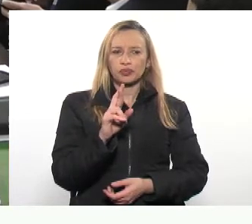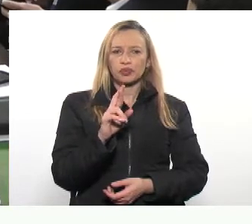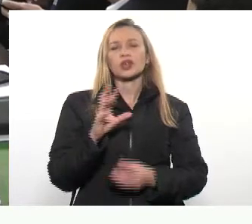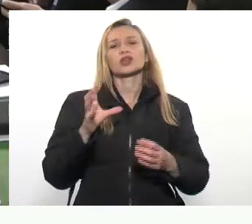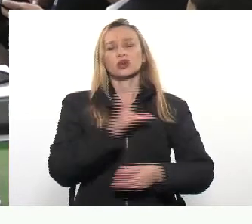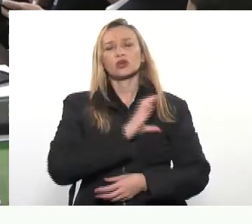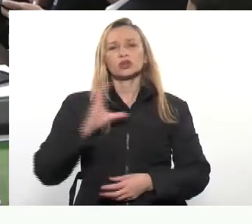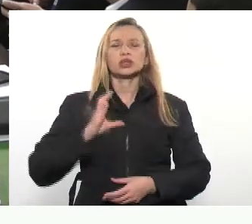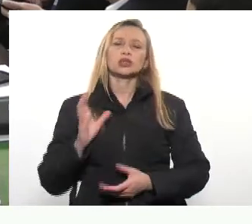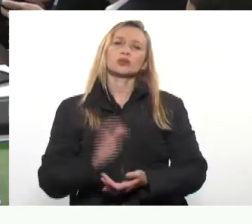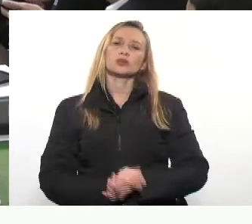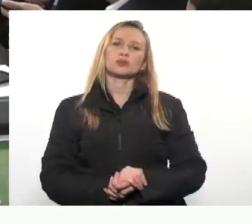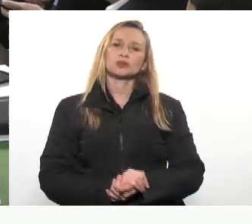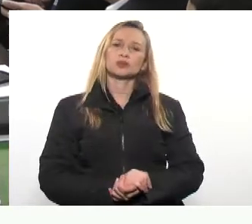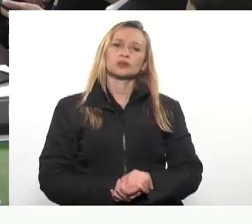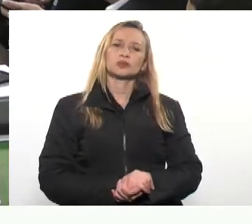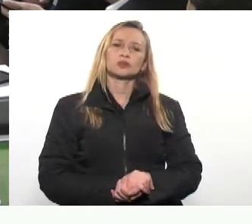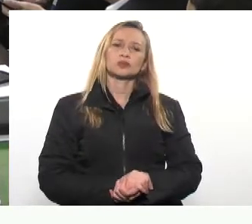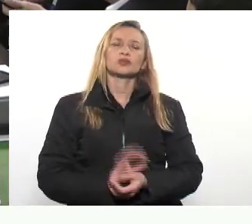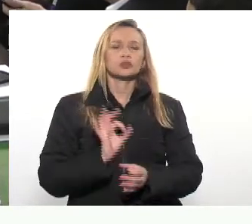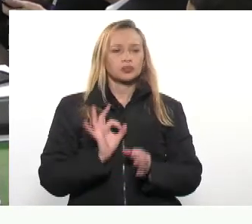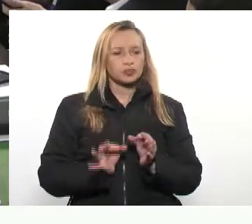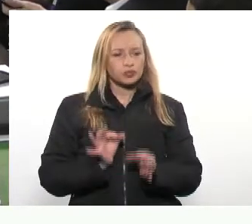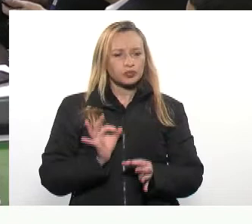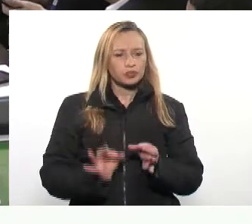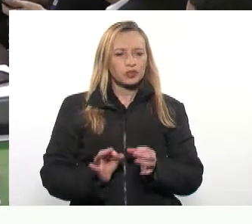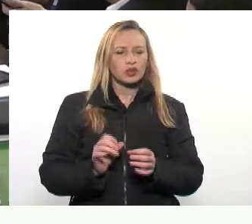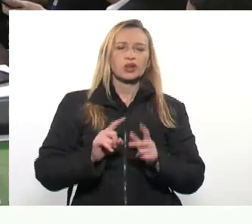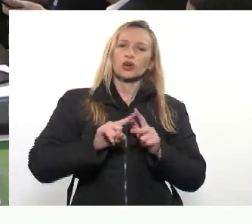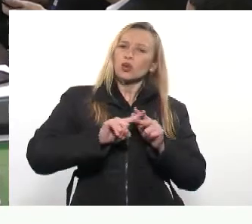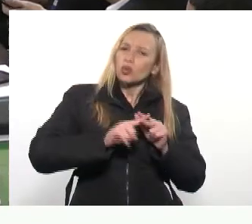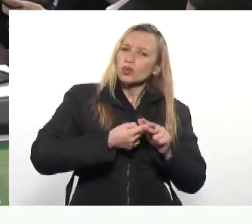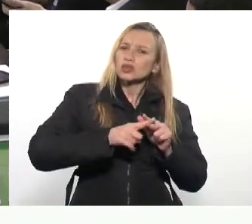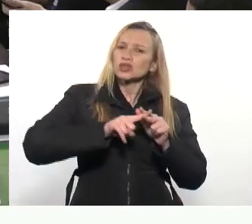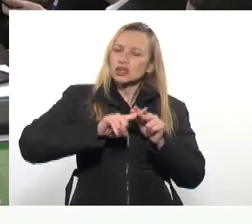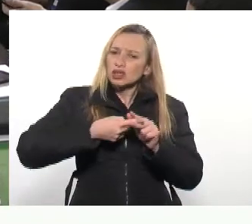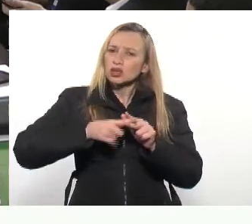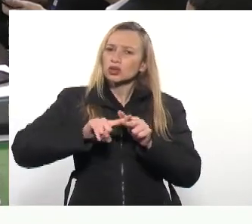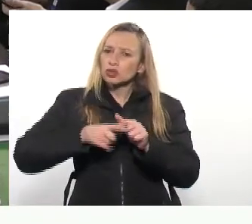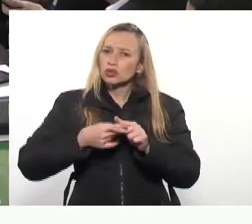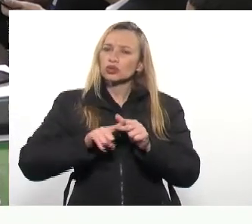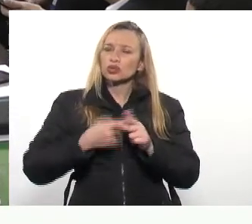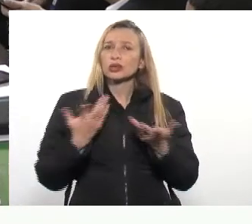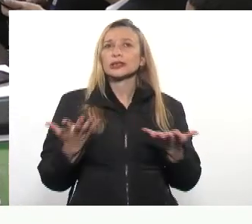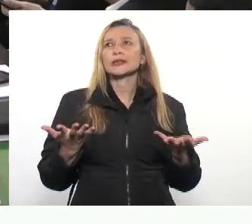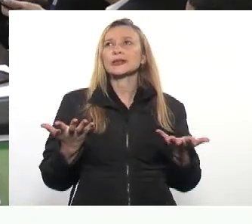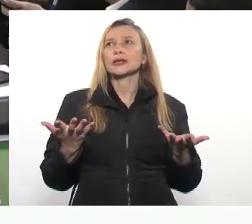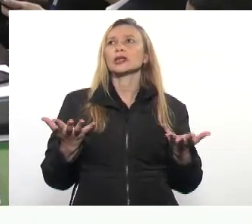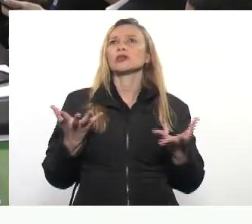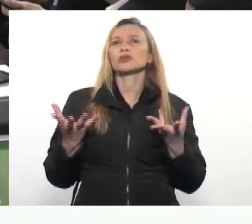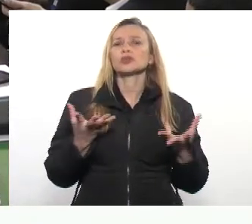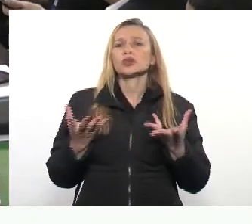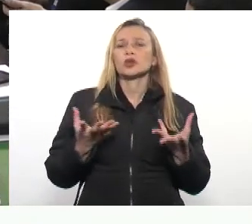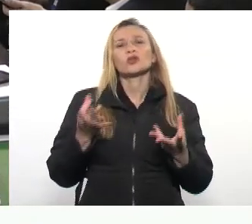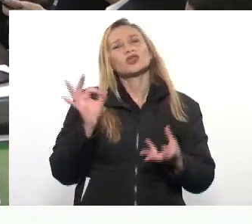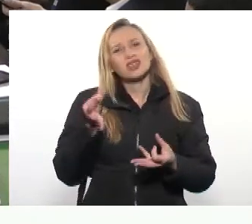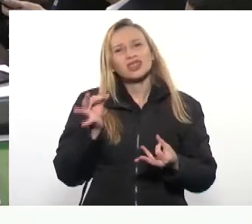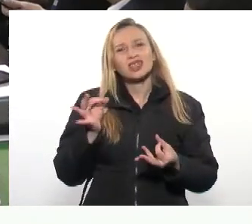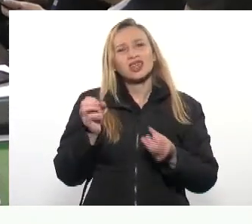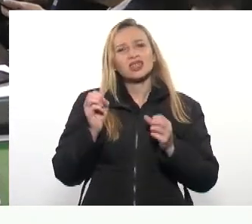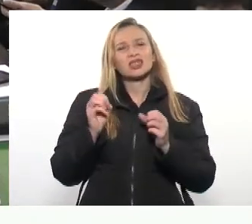comissão é justamente fazer a alteração, enfim, com clareza,